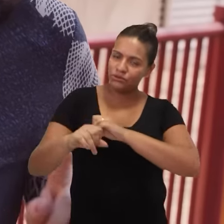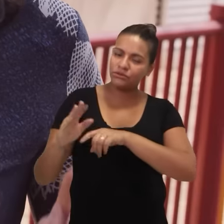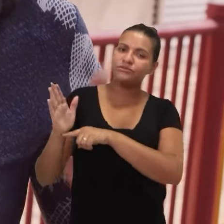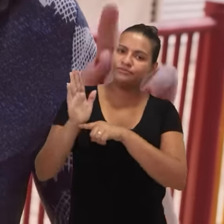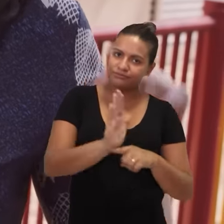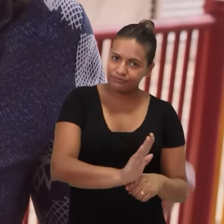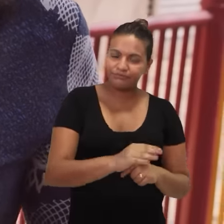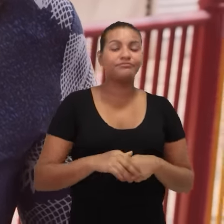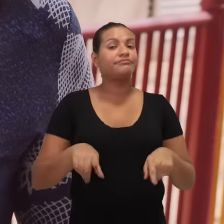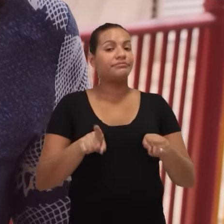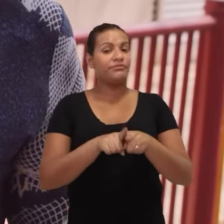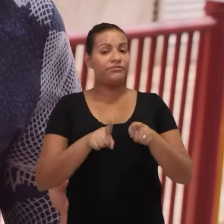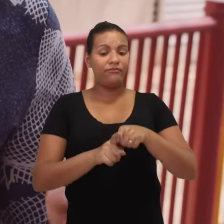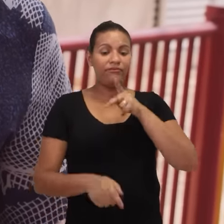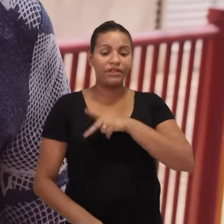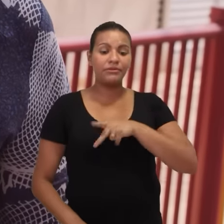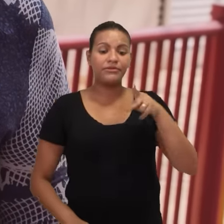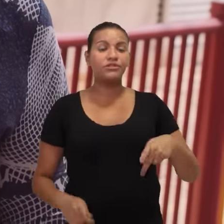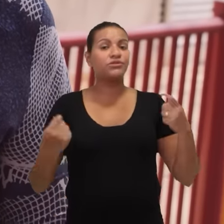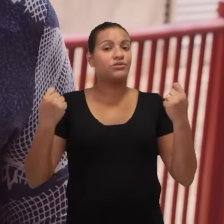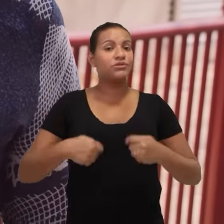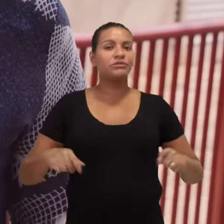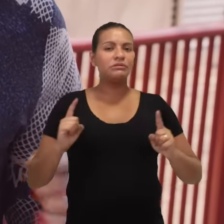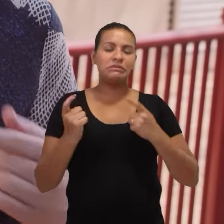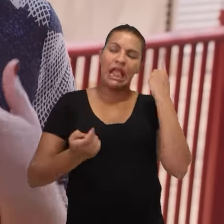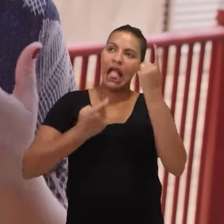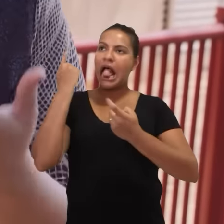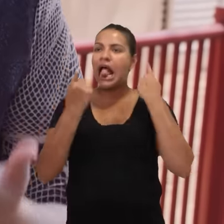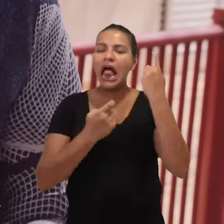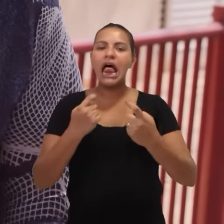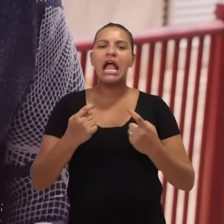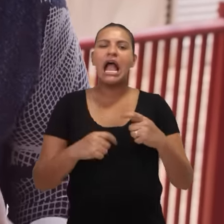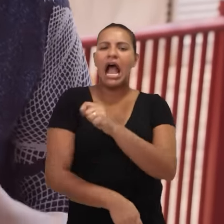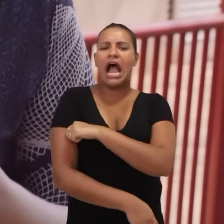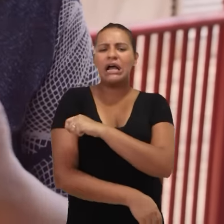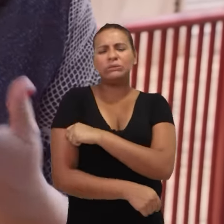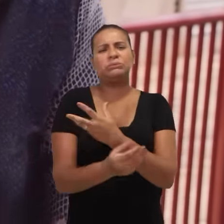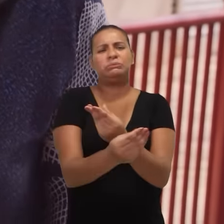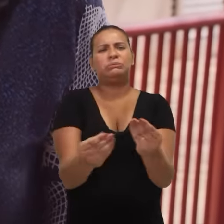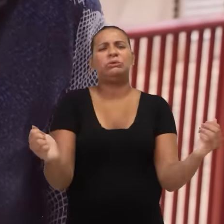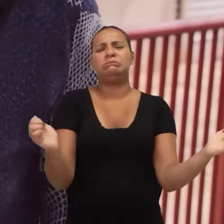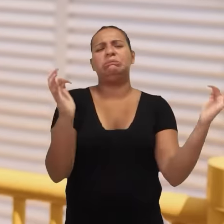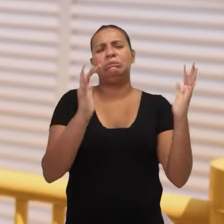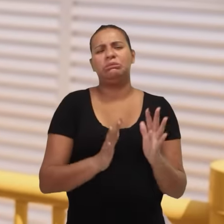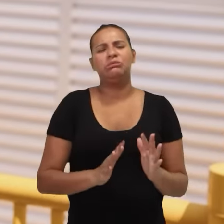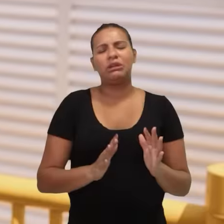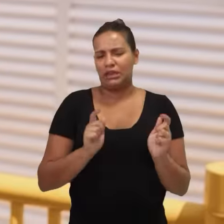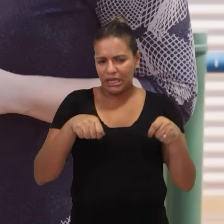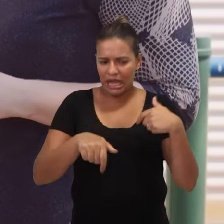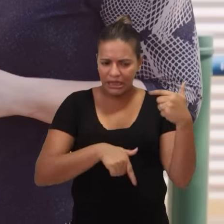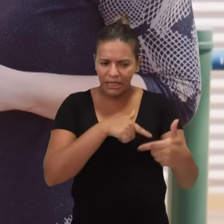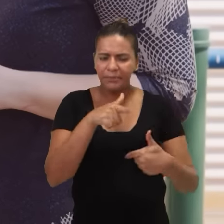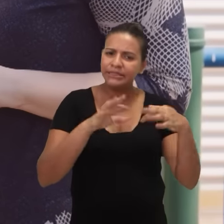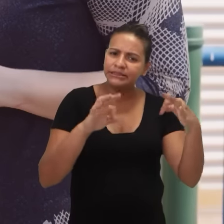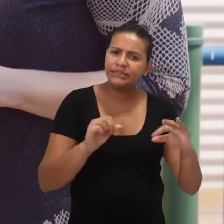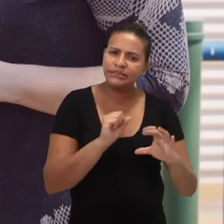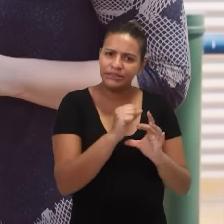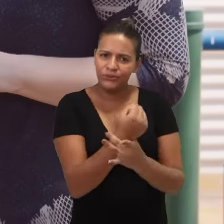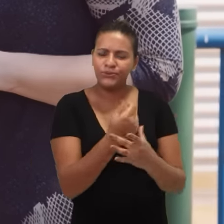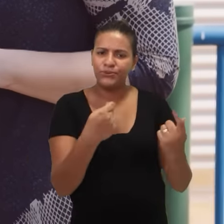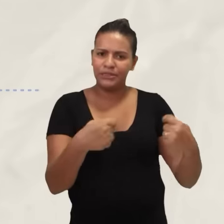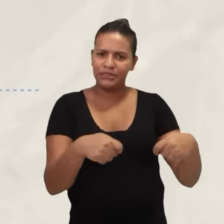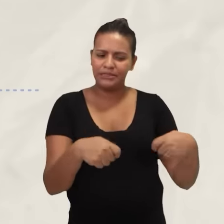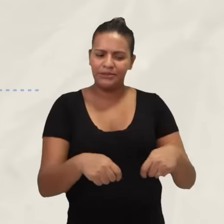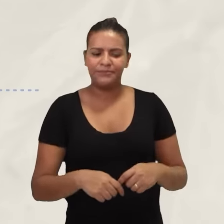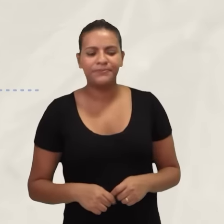conseguir trabalhar com aquele tanto de aluno que é seguro, que é saudável, que é necessário. A cidade de Londrina